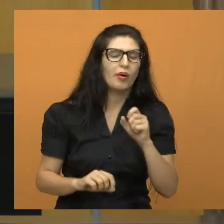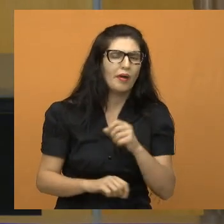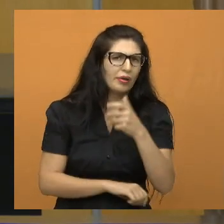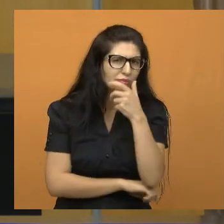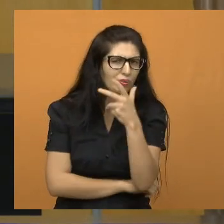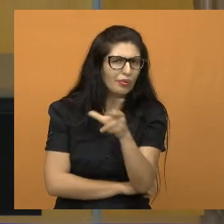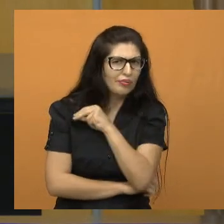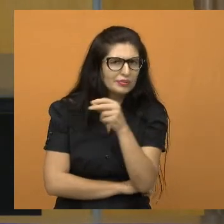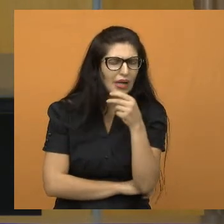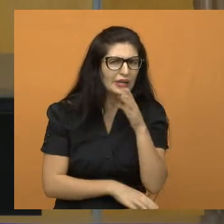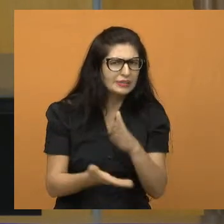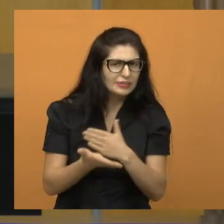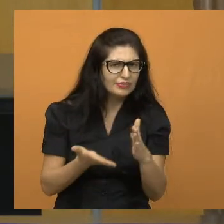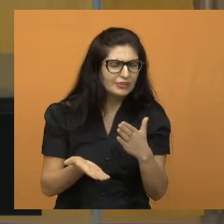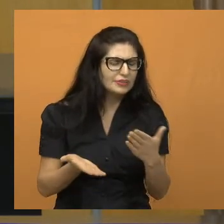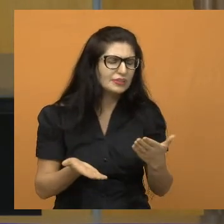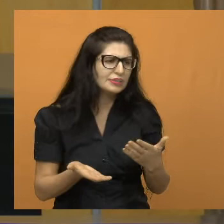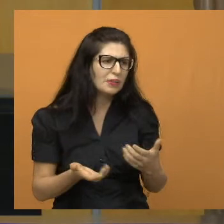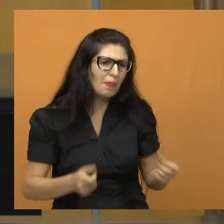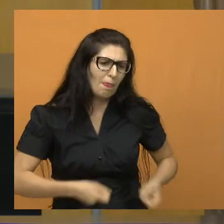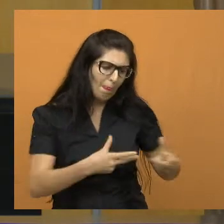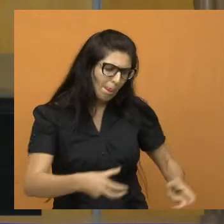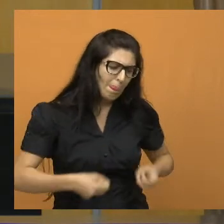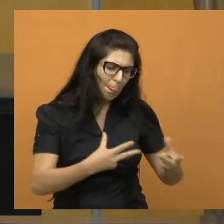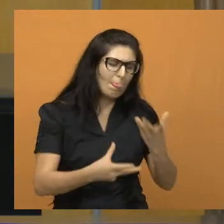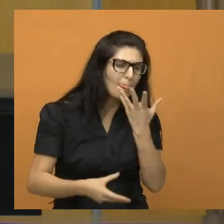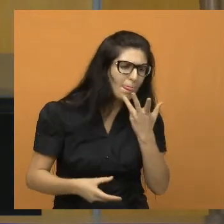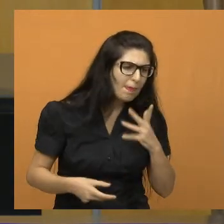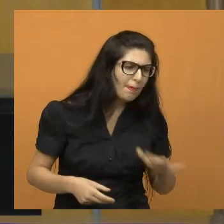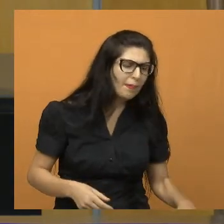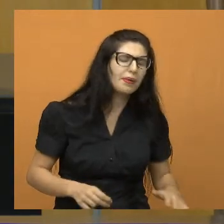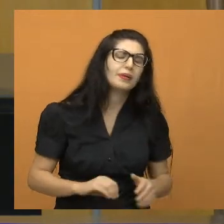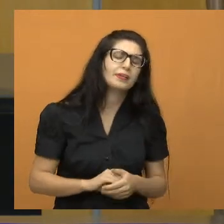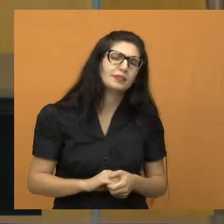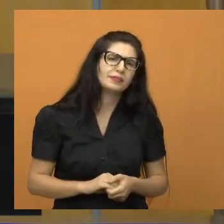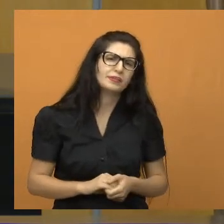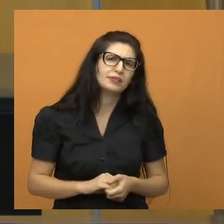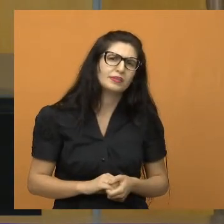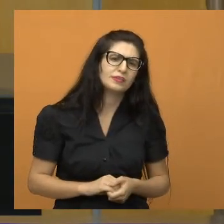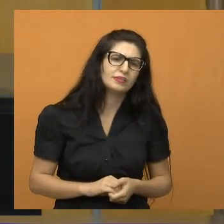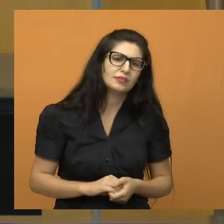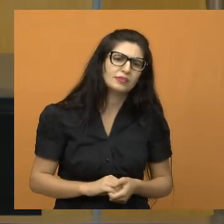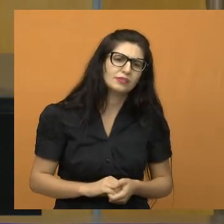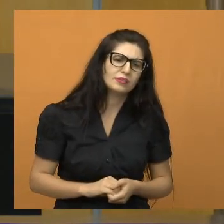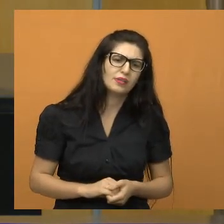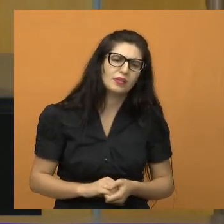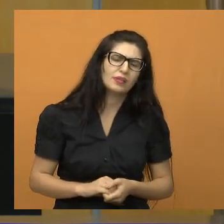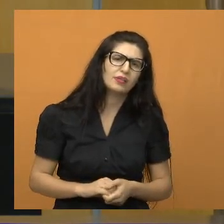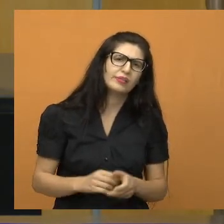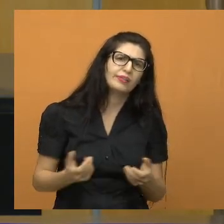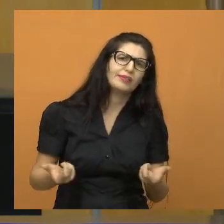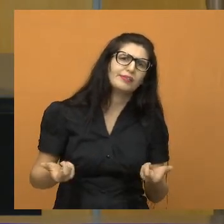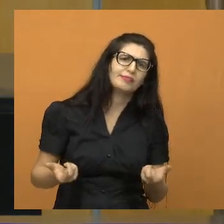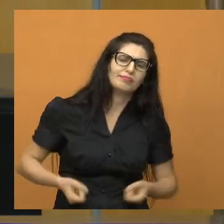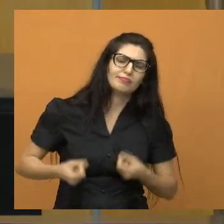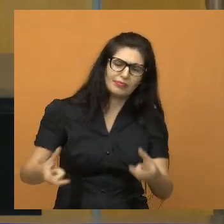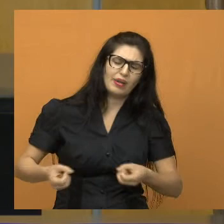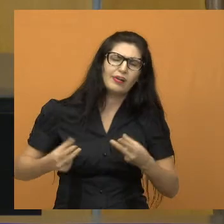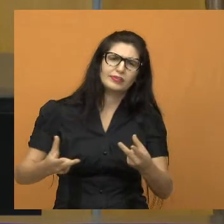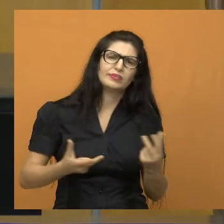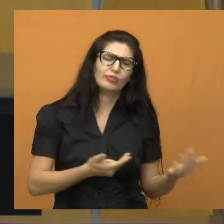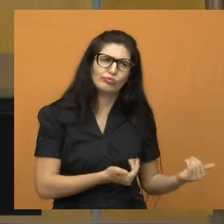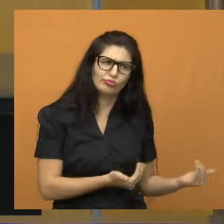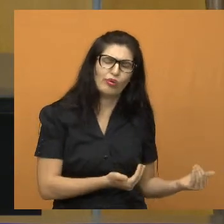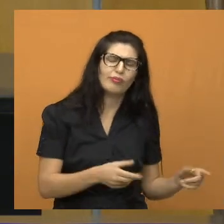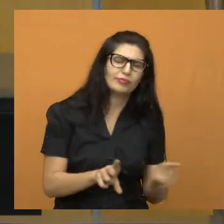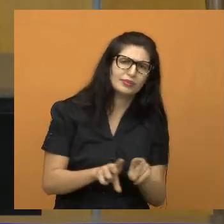criança e o quanto você gasta com um adolescente em conflito com a lei. Então, hoje, é uma ausência muito